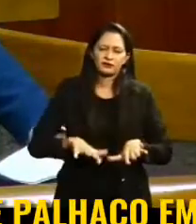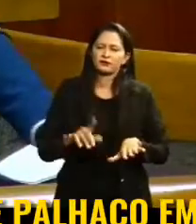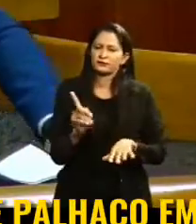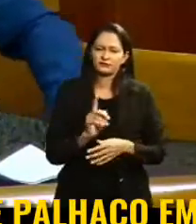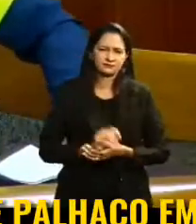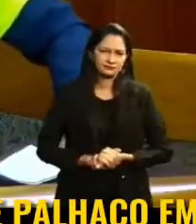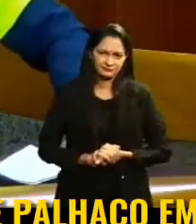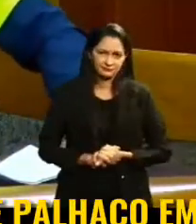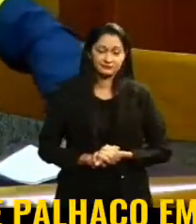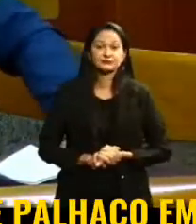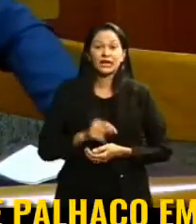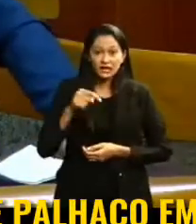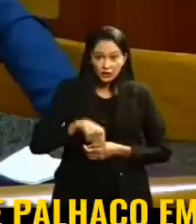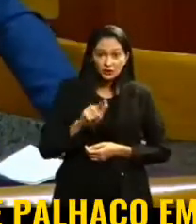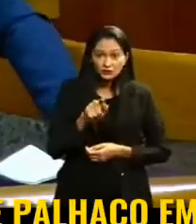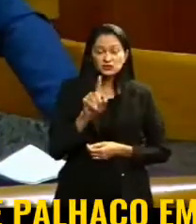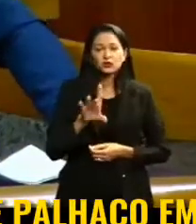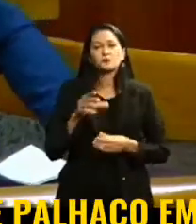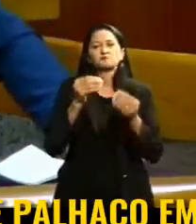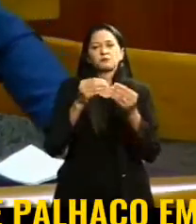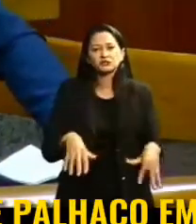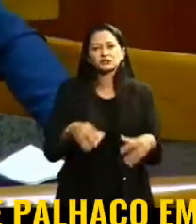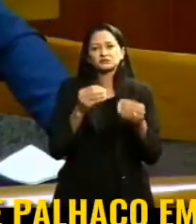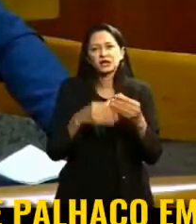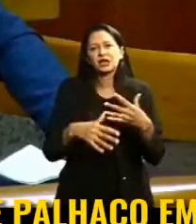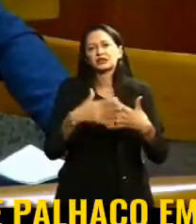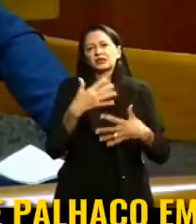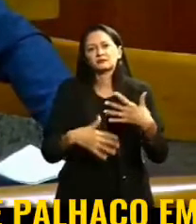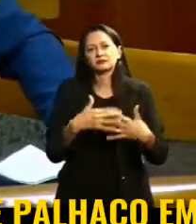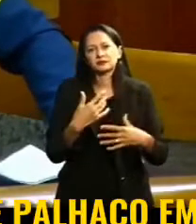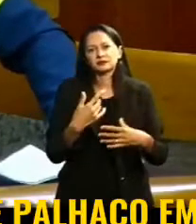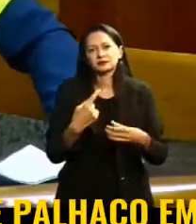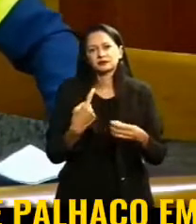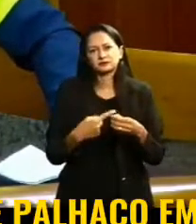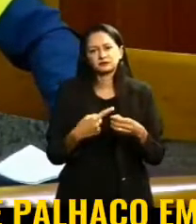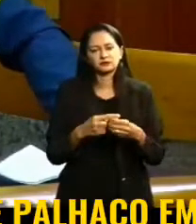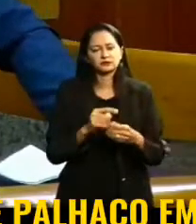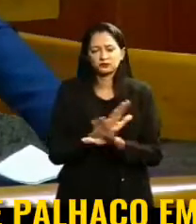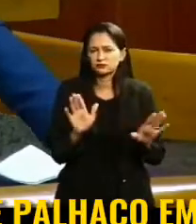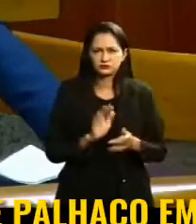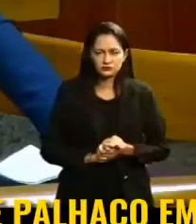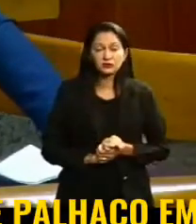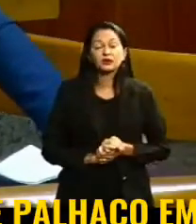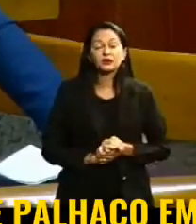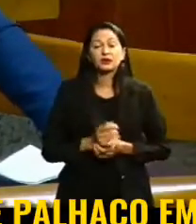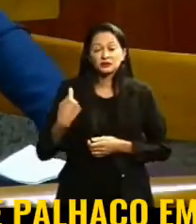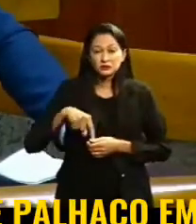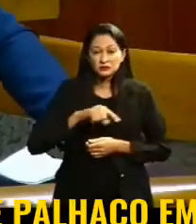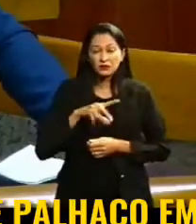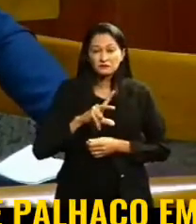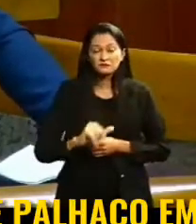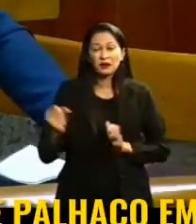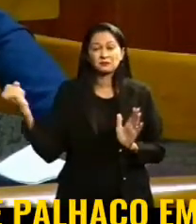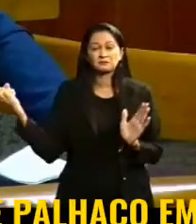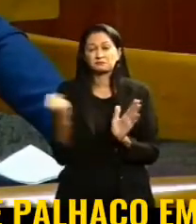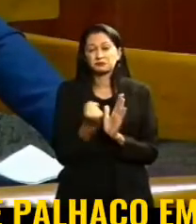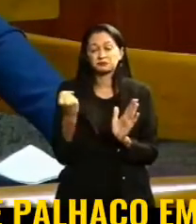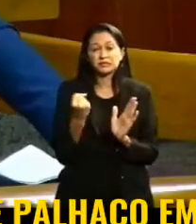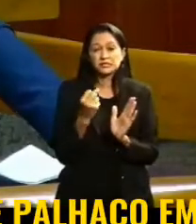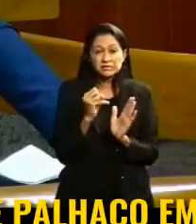Você está dando um prejuízo irreversível para a nossa cidade. Nós ficaremos marcados na história de Goiânia se